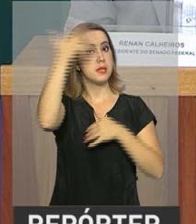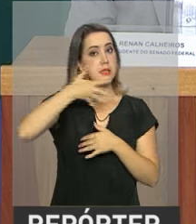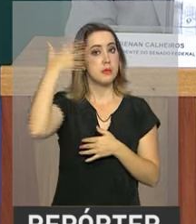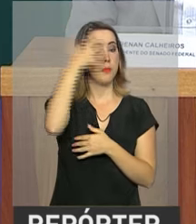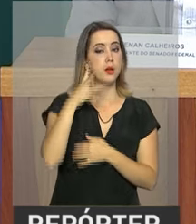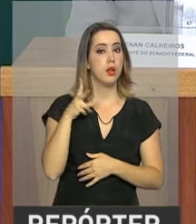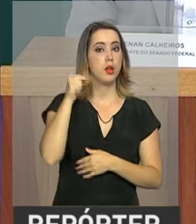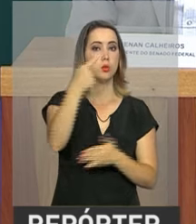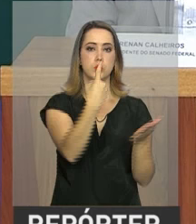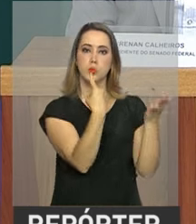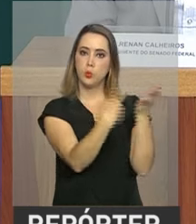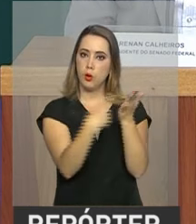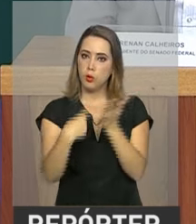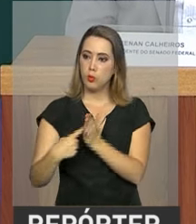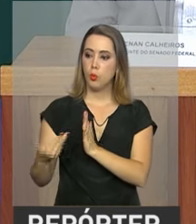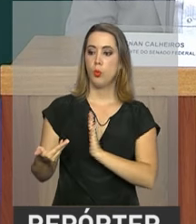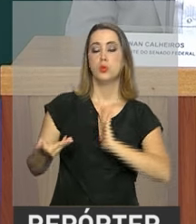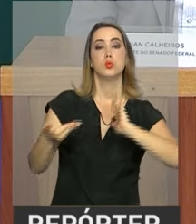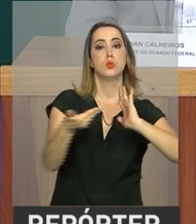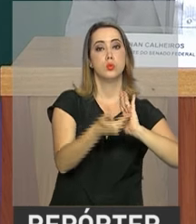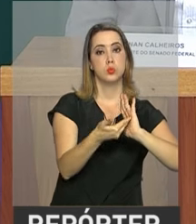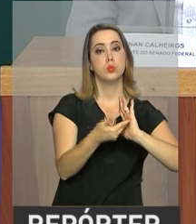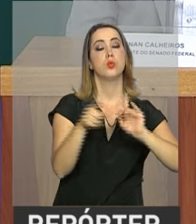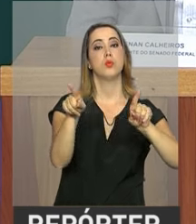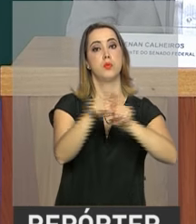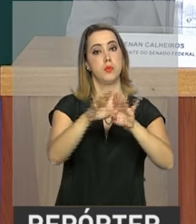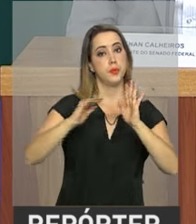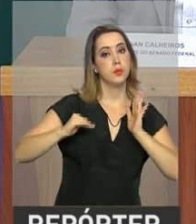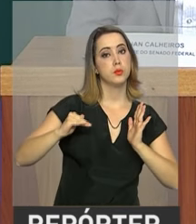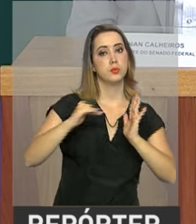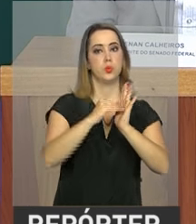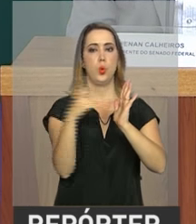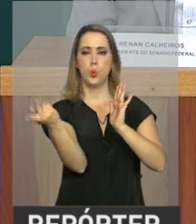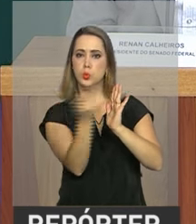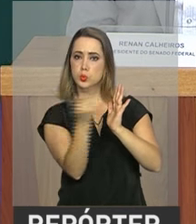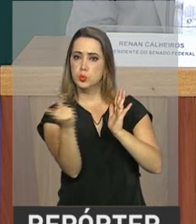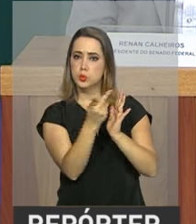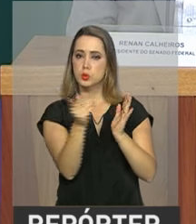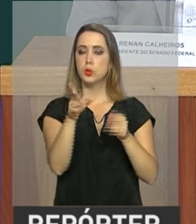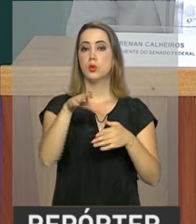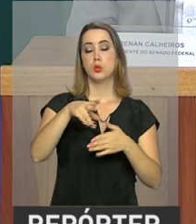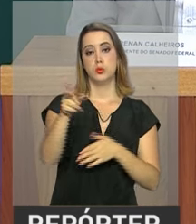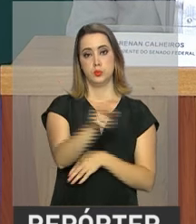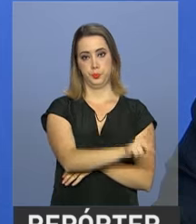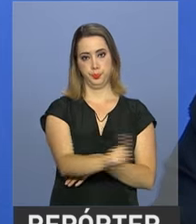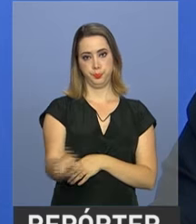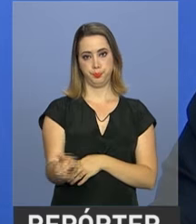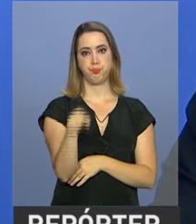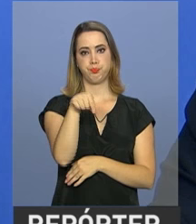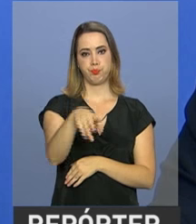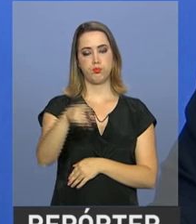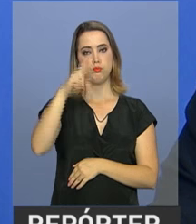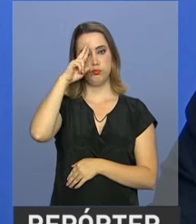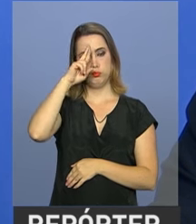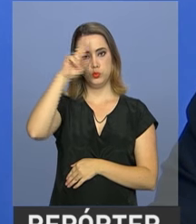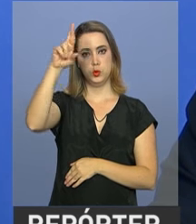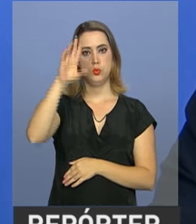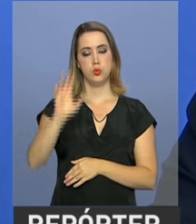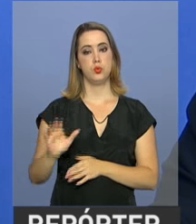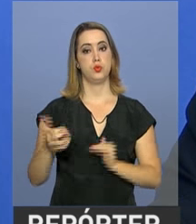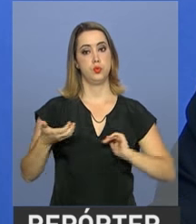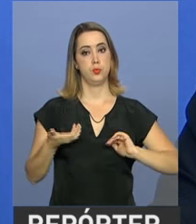com os presidentes do Senado, Renan Calheiros, e da Câmara dos Deputados, Rodrigo Maia. Os chefes do Congresso